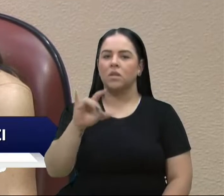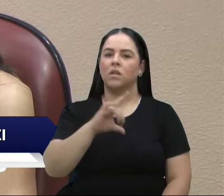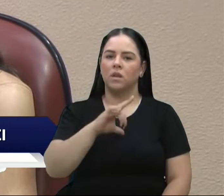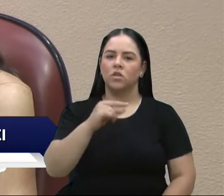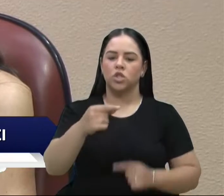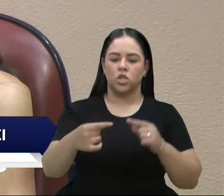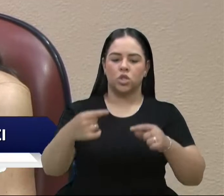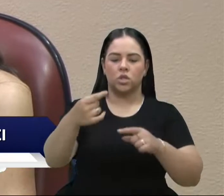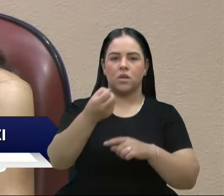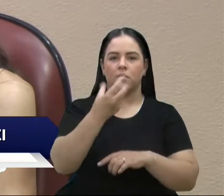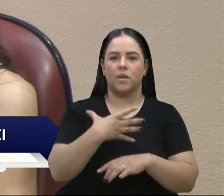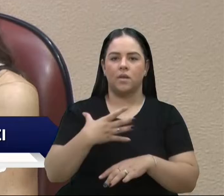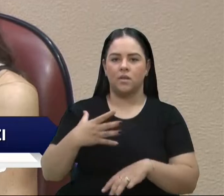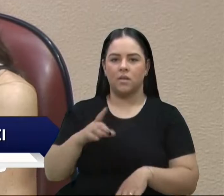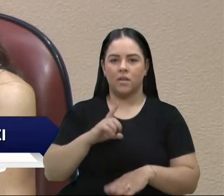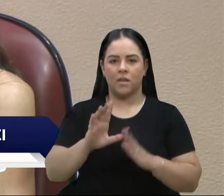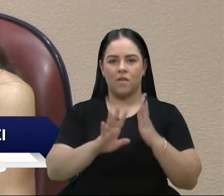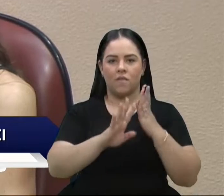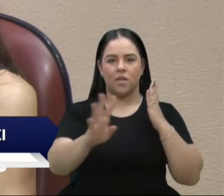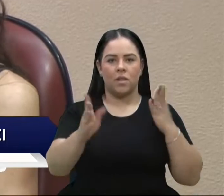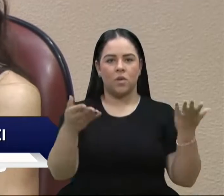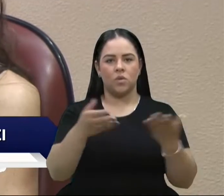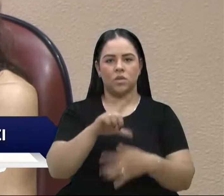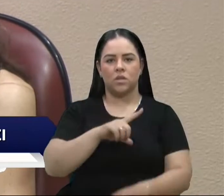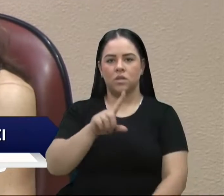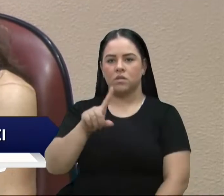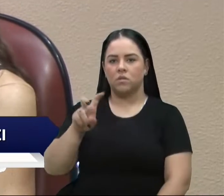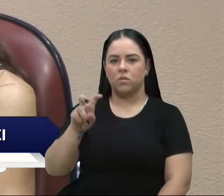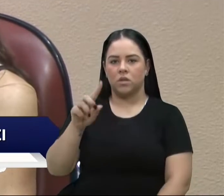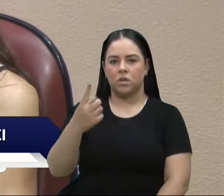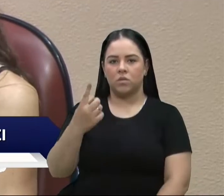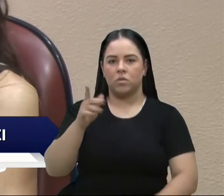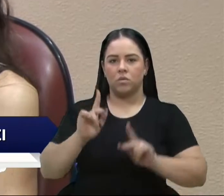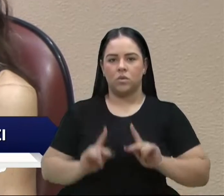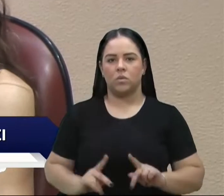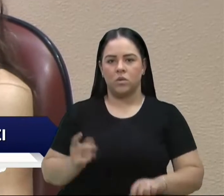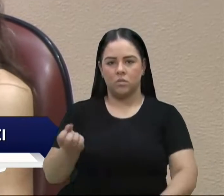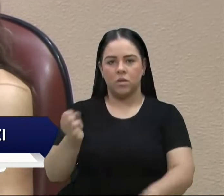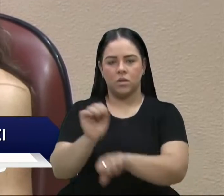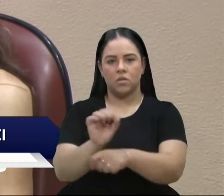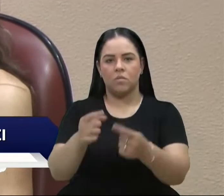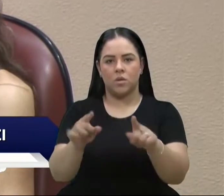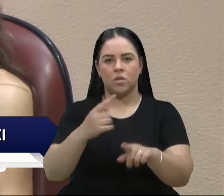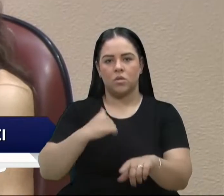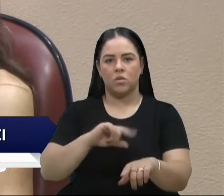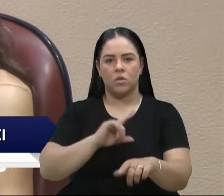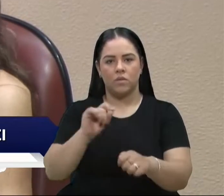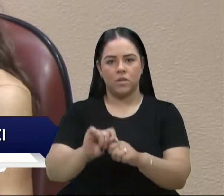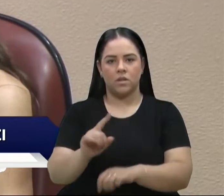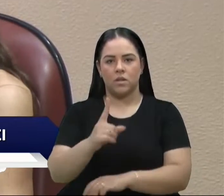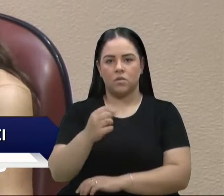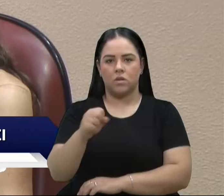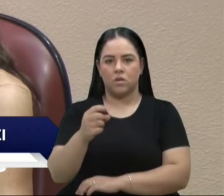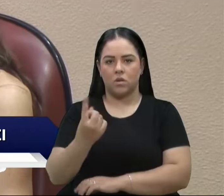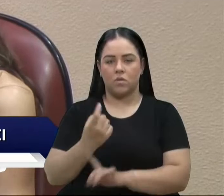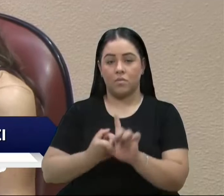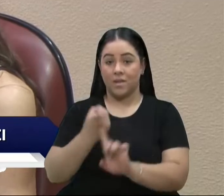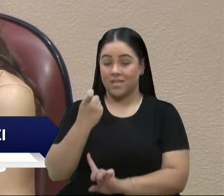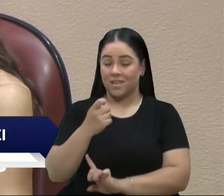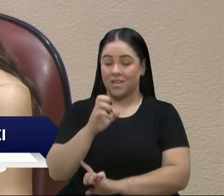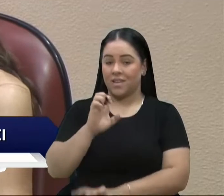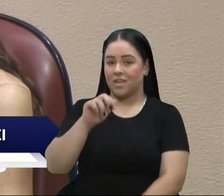endoscopia. Hoje tem 151 pacientes na lista de espera, mas a gente faz 181 exames por mês. A